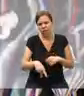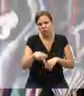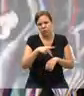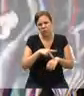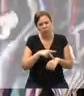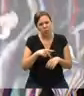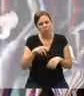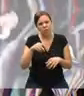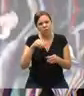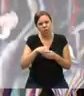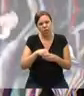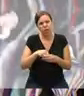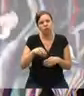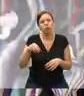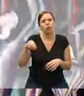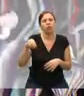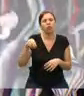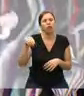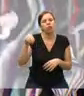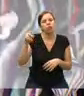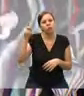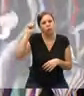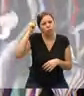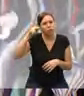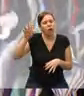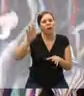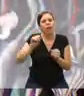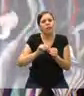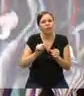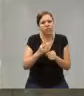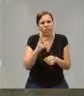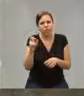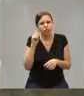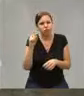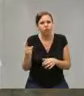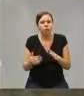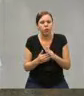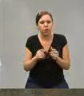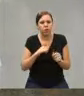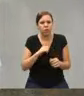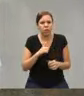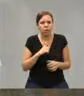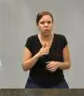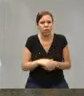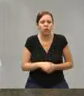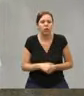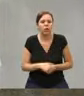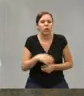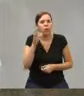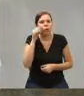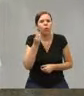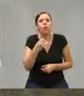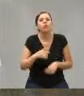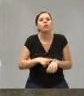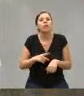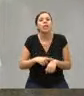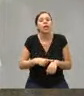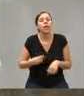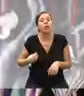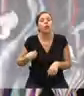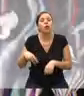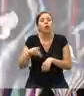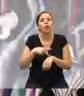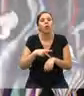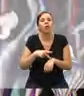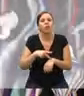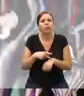cada 25 dias, no máximo, tem uma caravana saindo. E por incrível que pareça... Só uma curiosidade, vocês ficam quanto tempo assim nesses